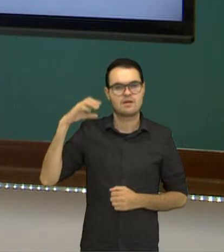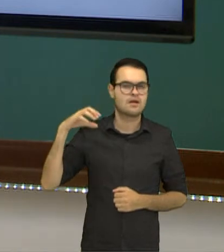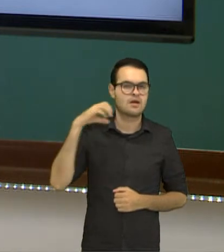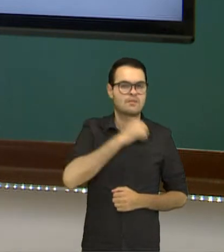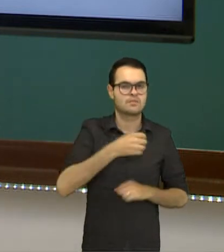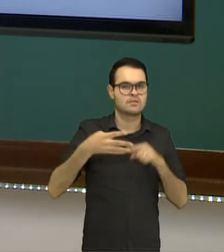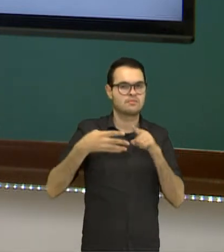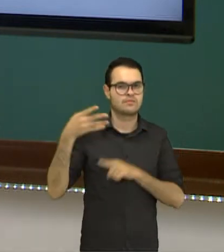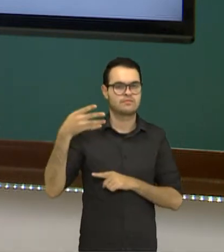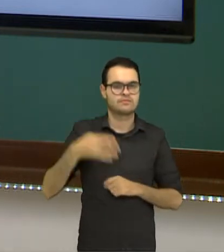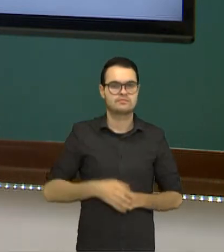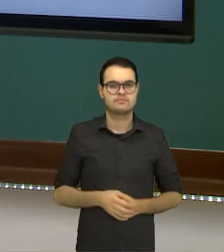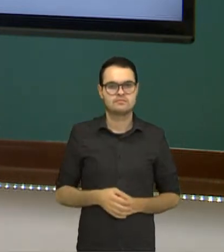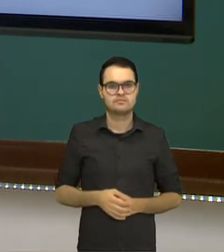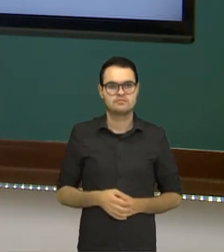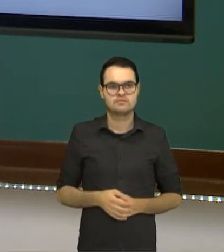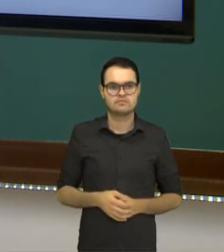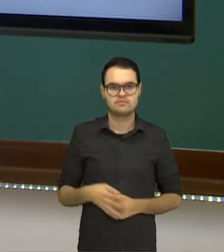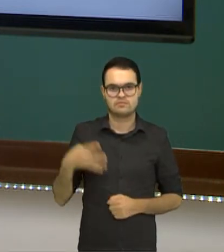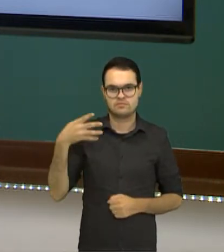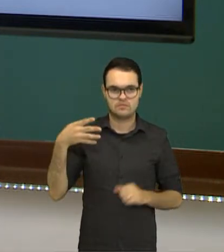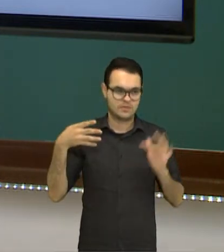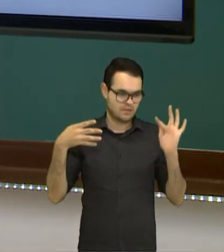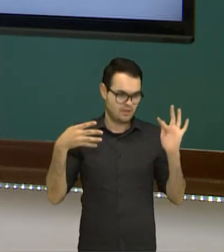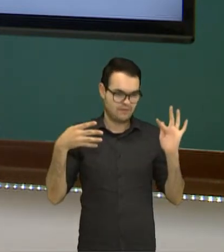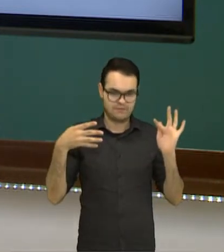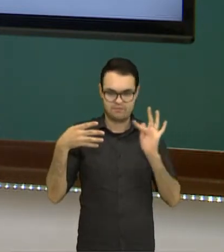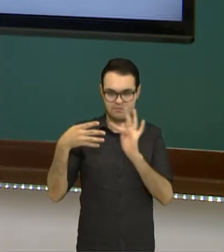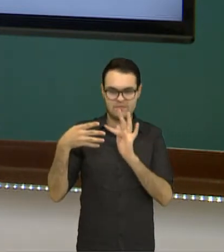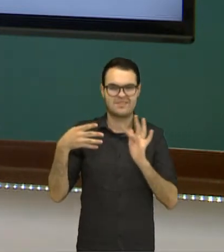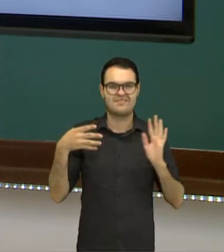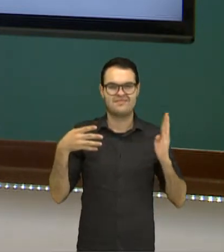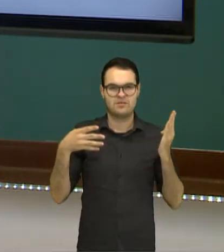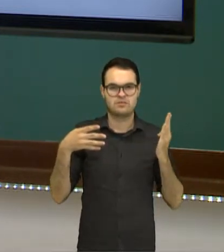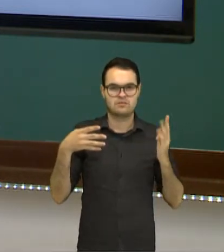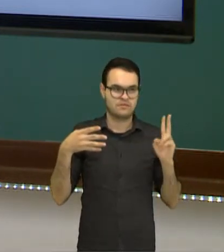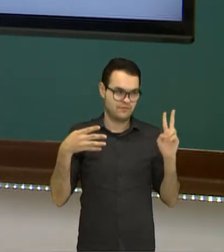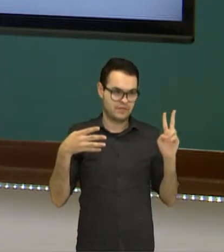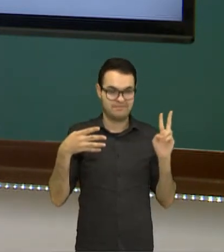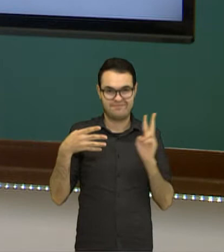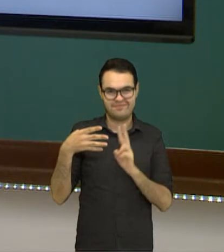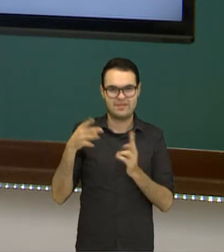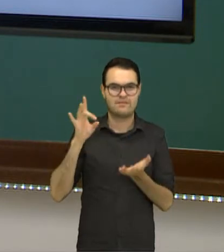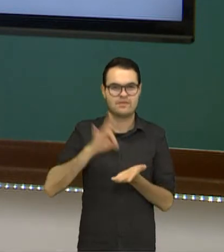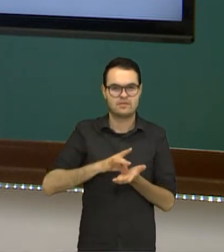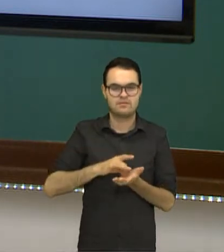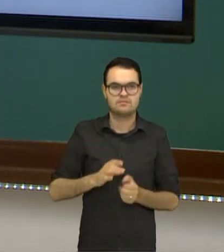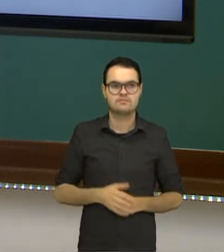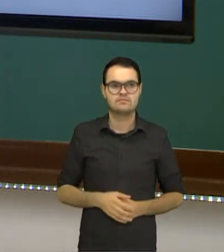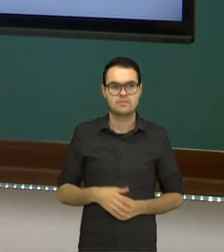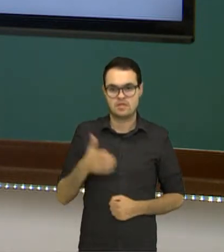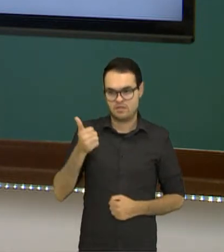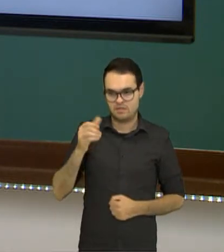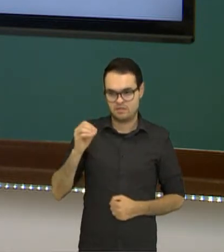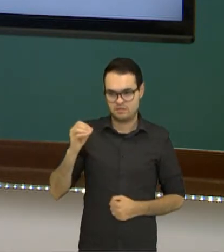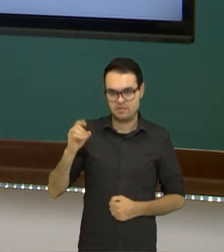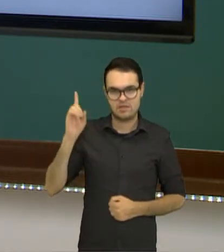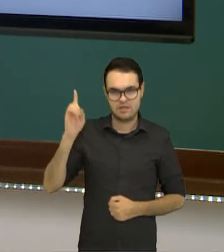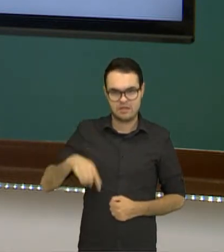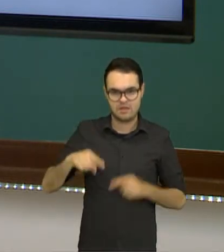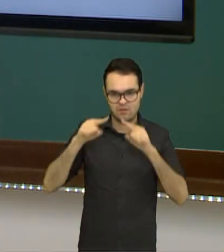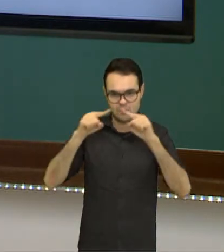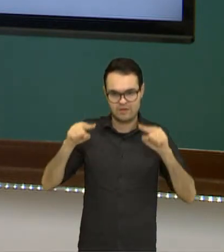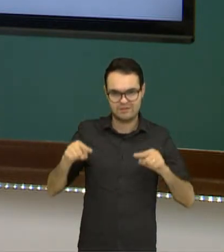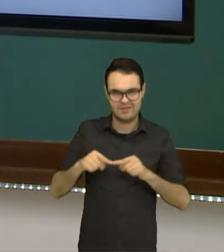ó. Preencha com F para falso e com V para verdadeiro. 100 é um número quadrado